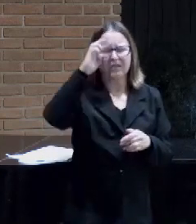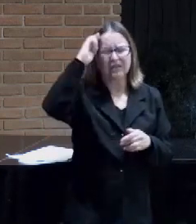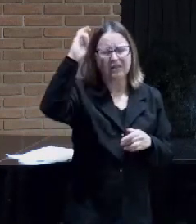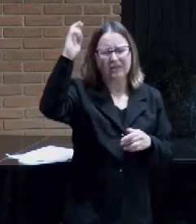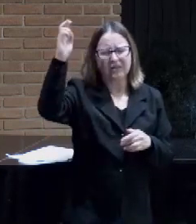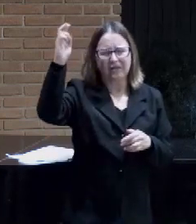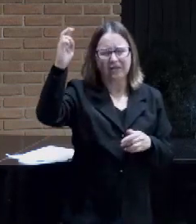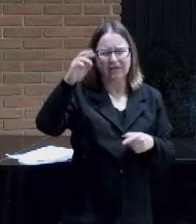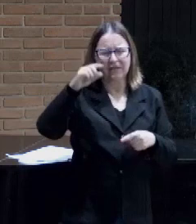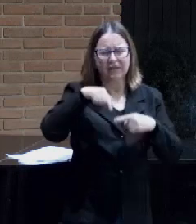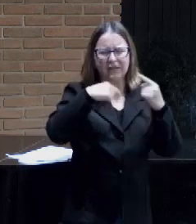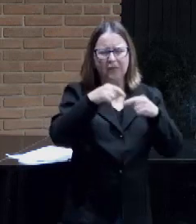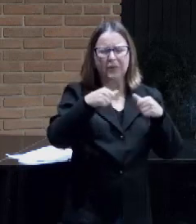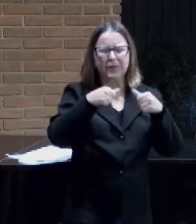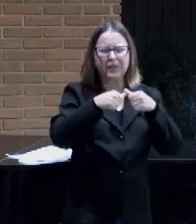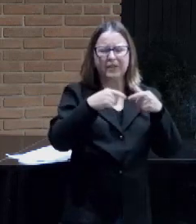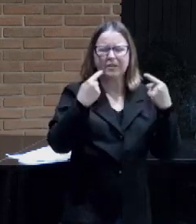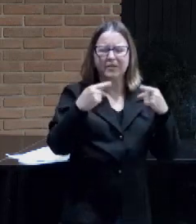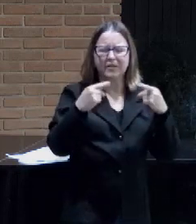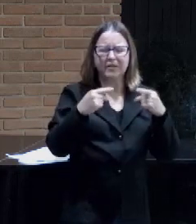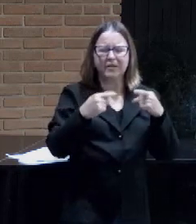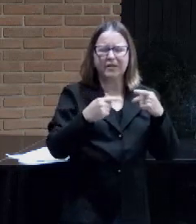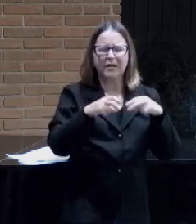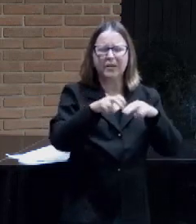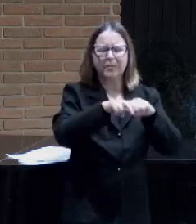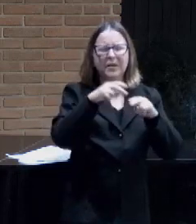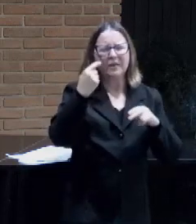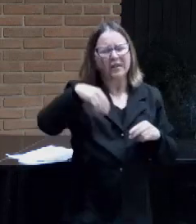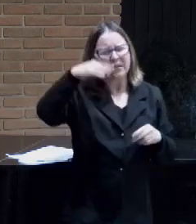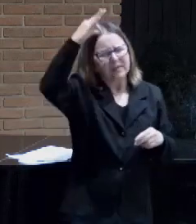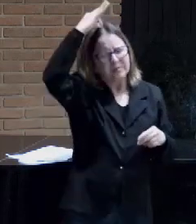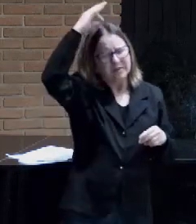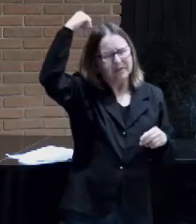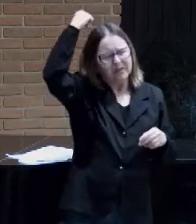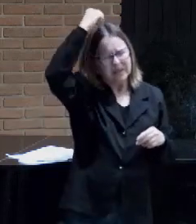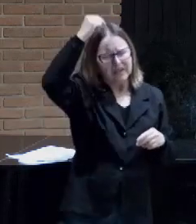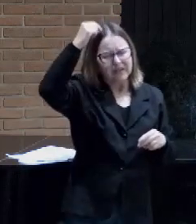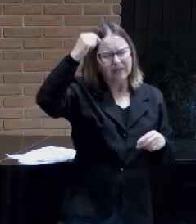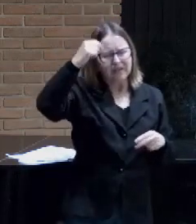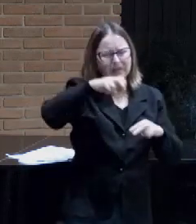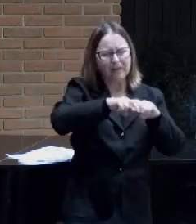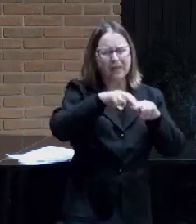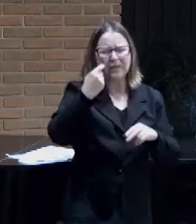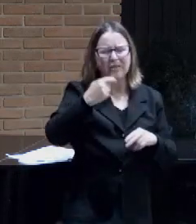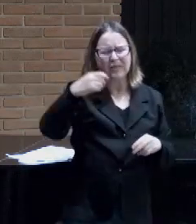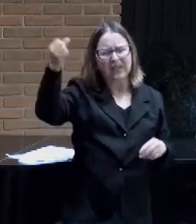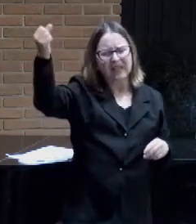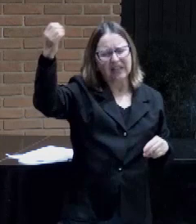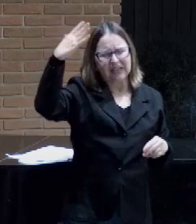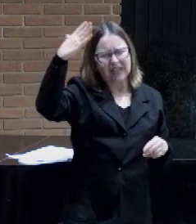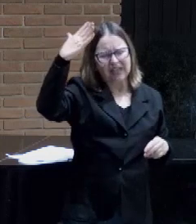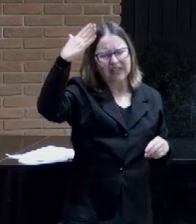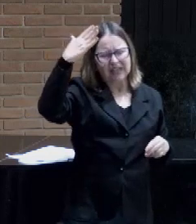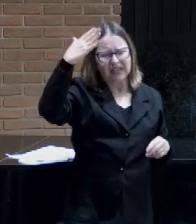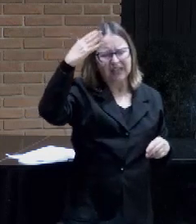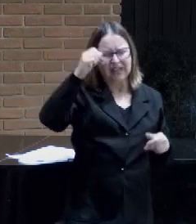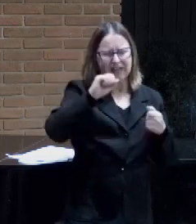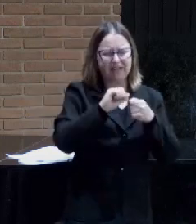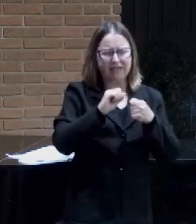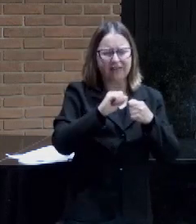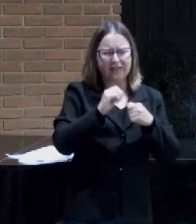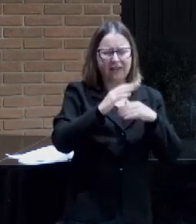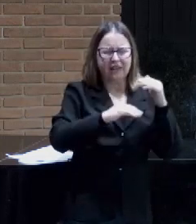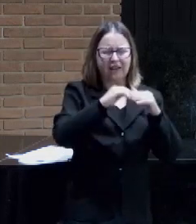dessa pregação, pelo teu Espírito, venha com a tua graça sobre todos os corações que estão aqui neste momento, para que nossos corações